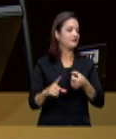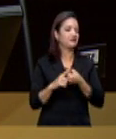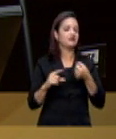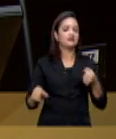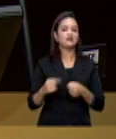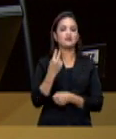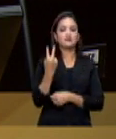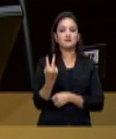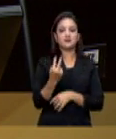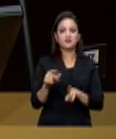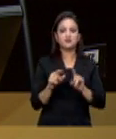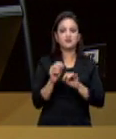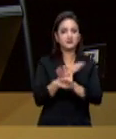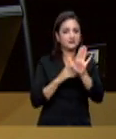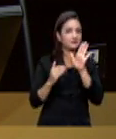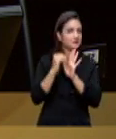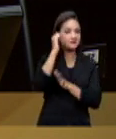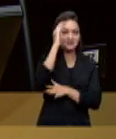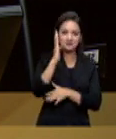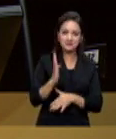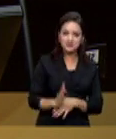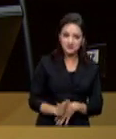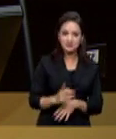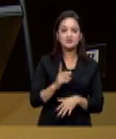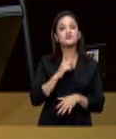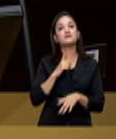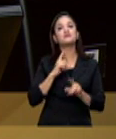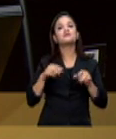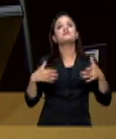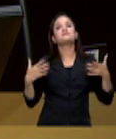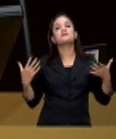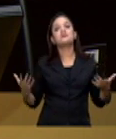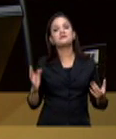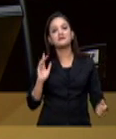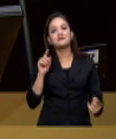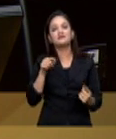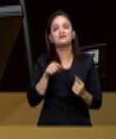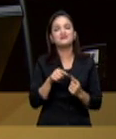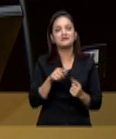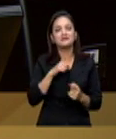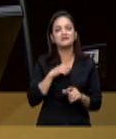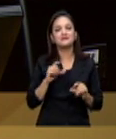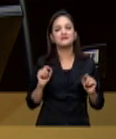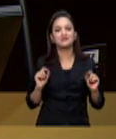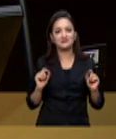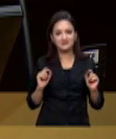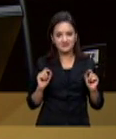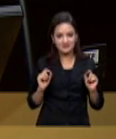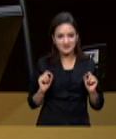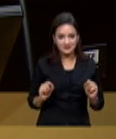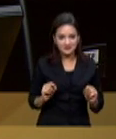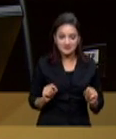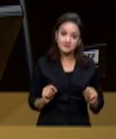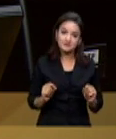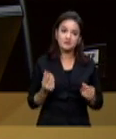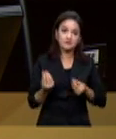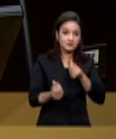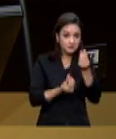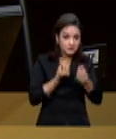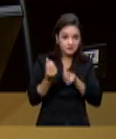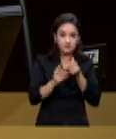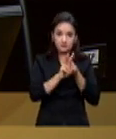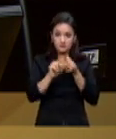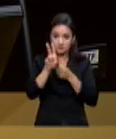2º, para todo o Brasil, nós temos quais as finalidades que podem eventualmente expor a esses dados, o cuidado com esses